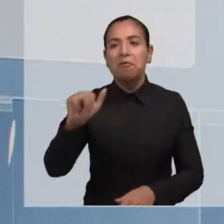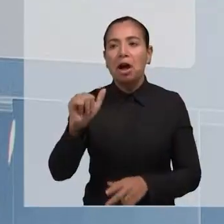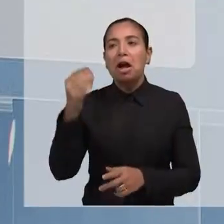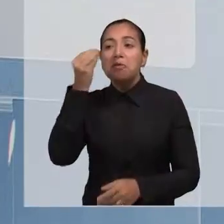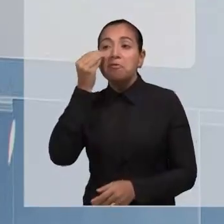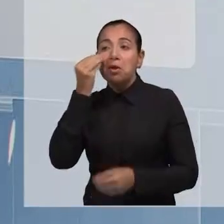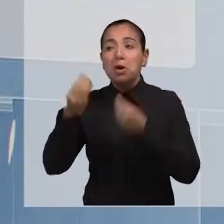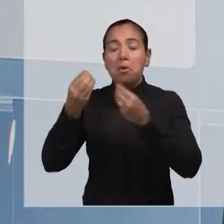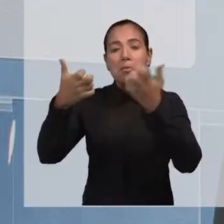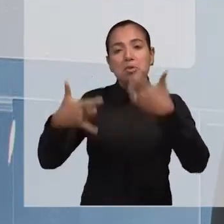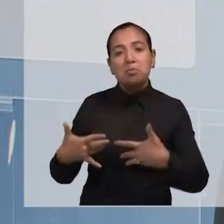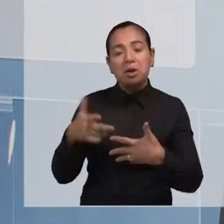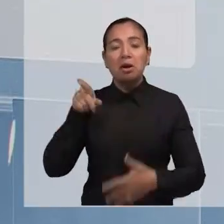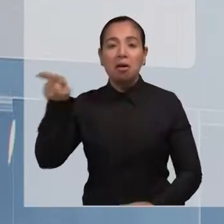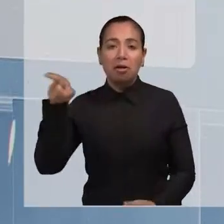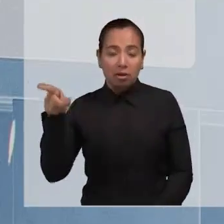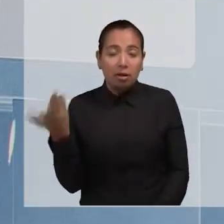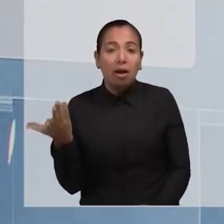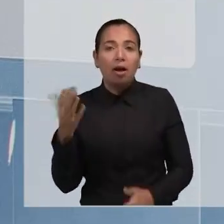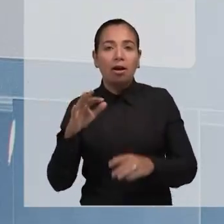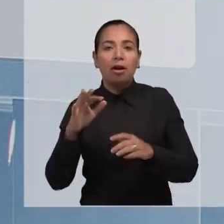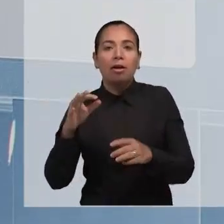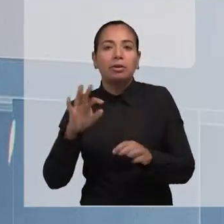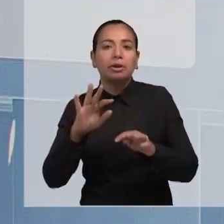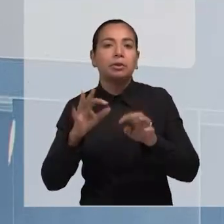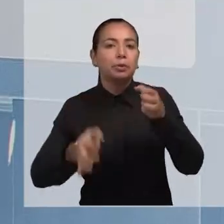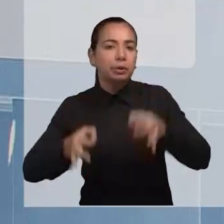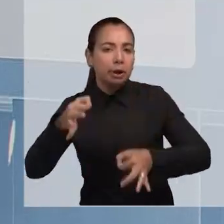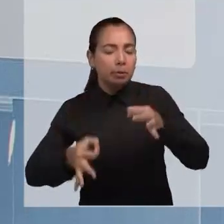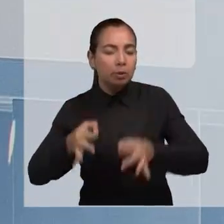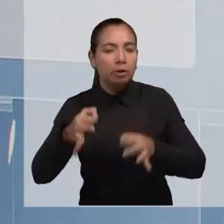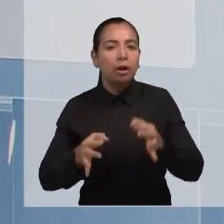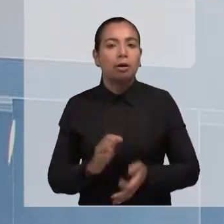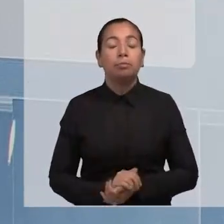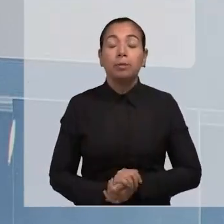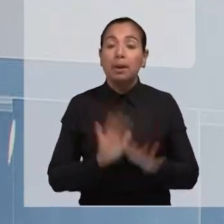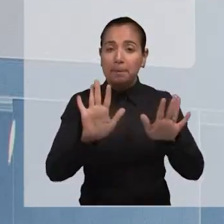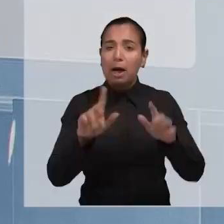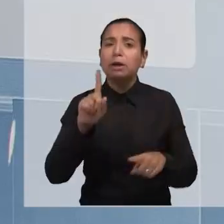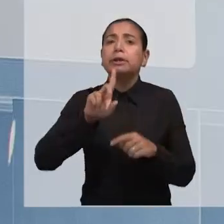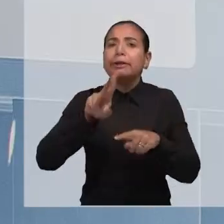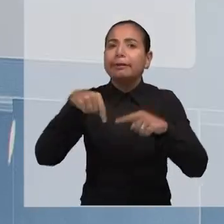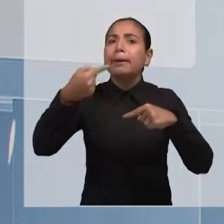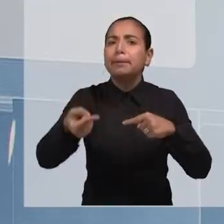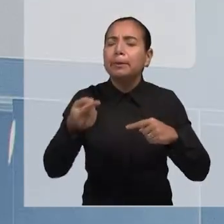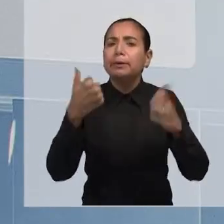depois deu outras explicações a respeito do que ele falou, que